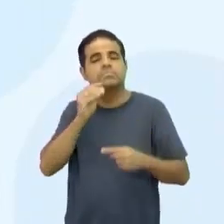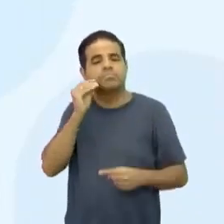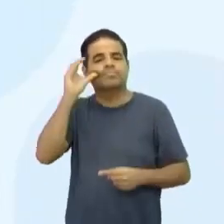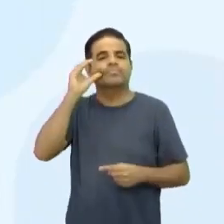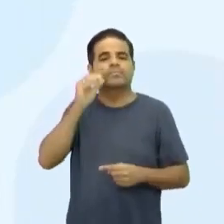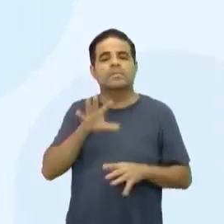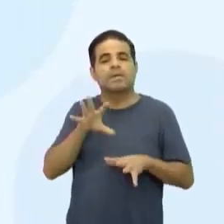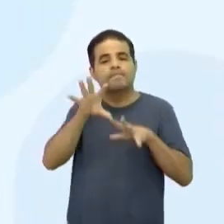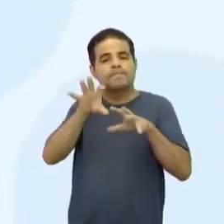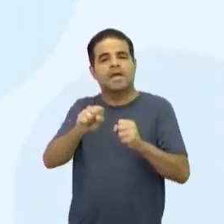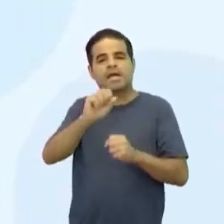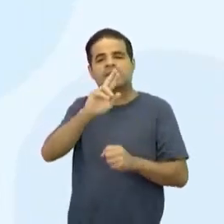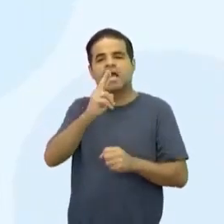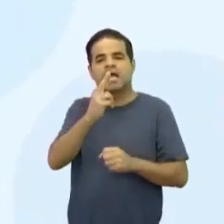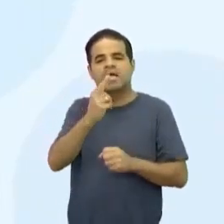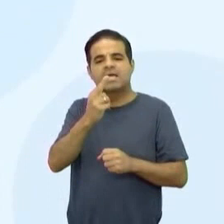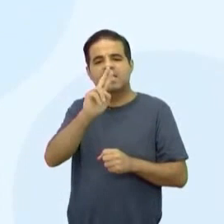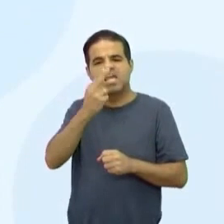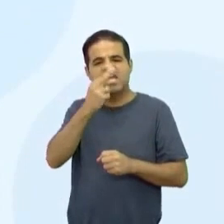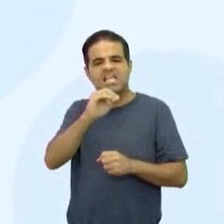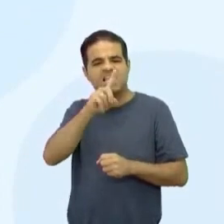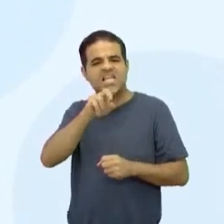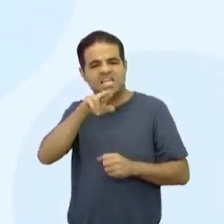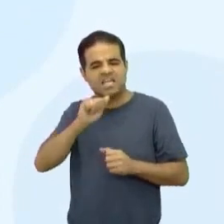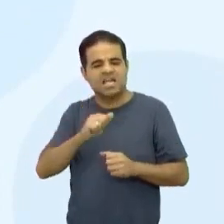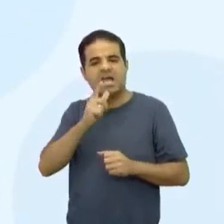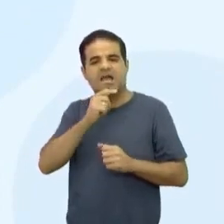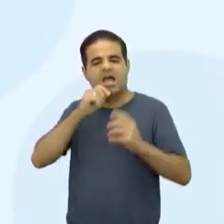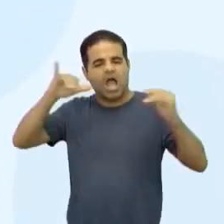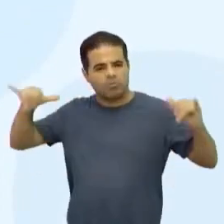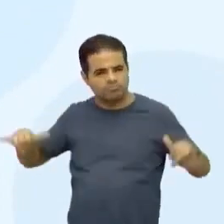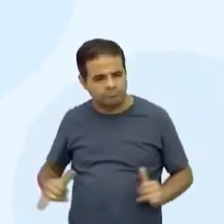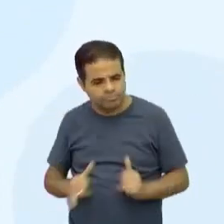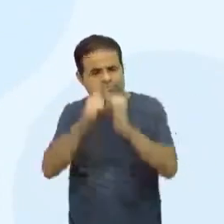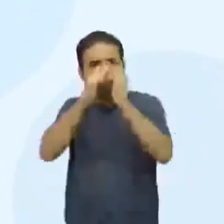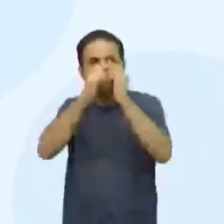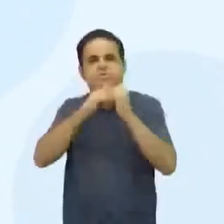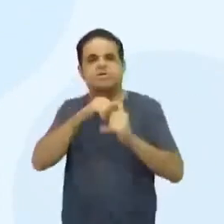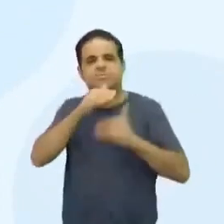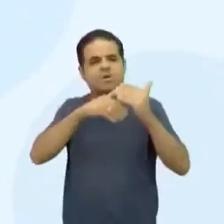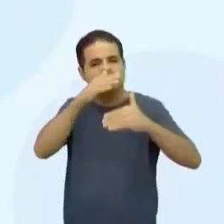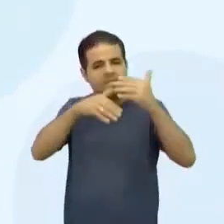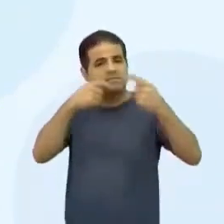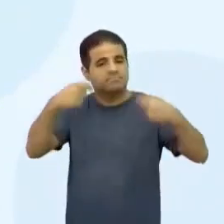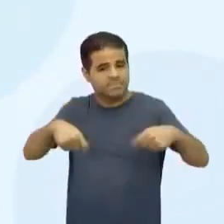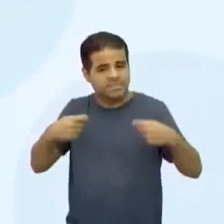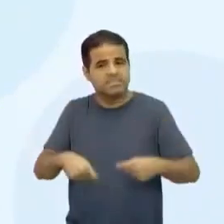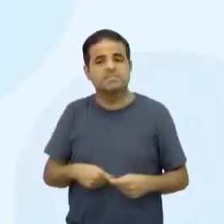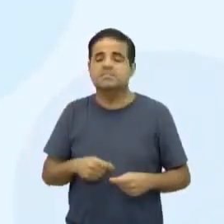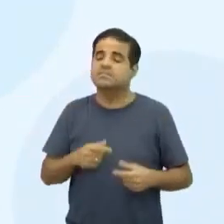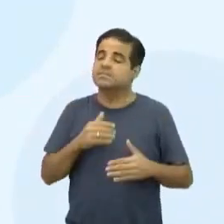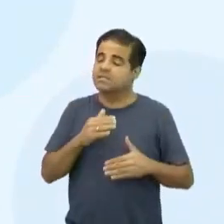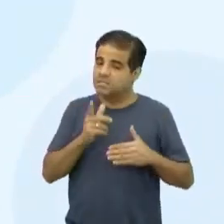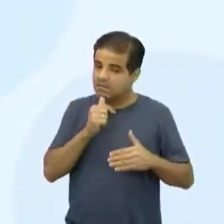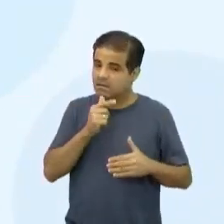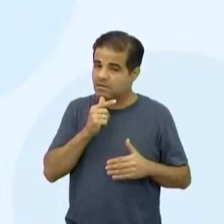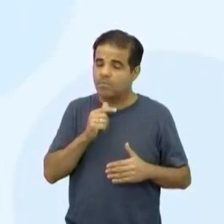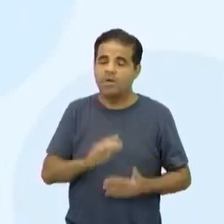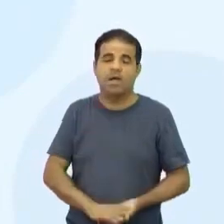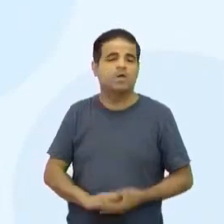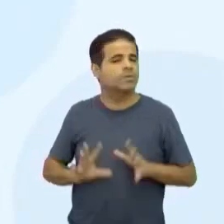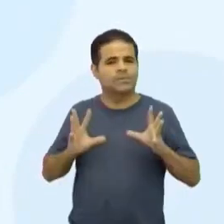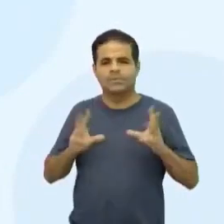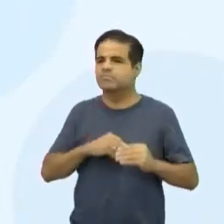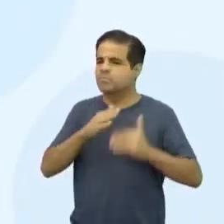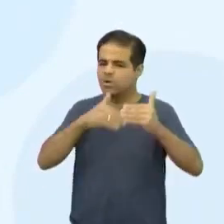conhecimento. Pegada hídrica e a sua conceituação. Processos que necessitam de água. Então, praticamente,